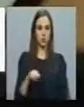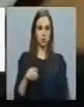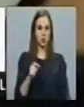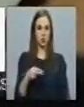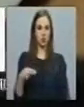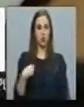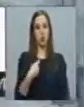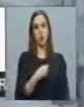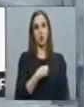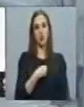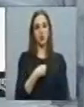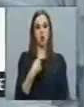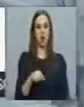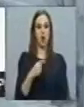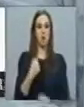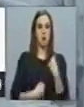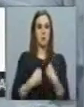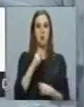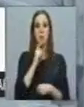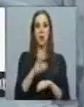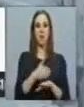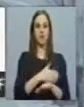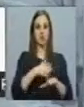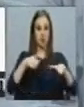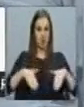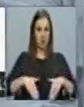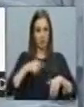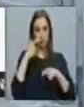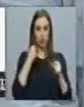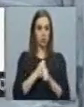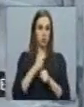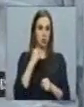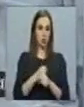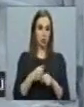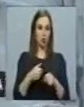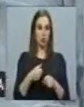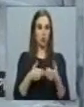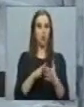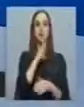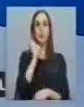manifestação com pré-aviso de greve para deslocação dos trabalhadores de todos os sítios do país.